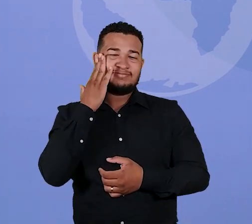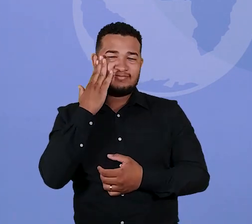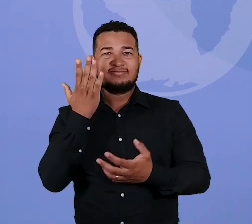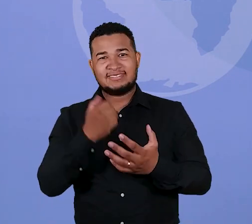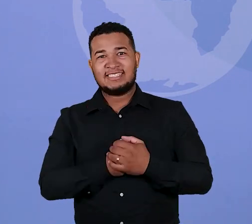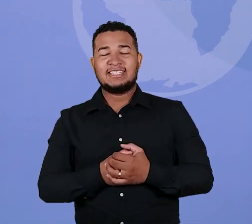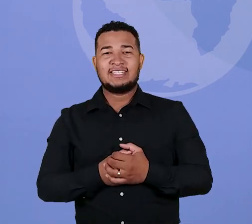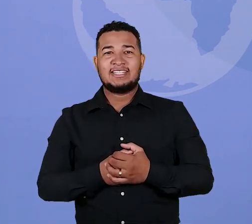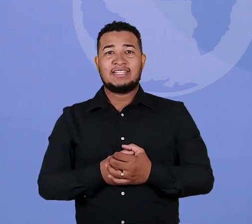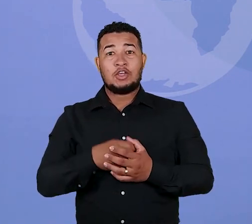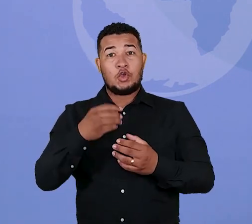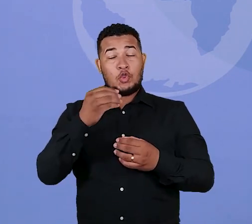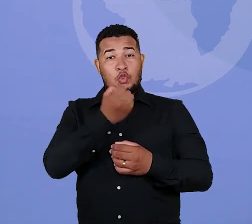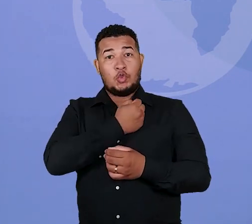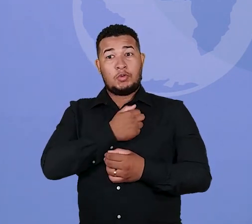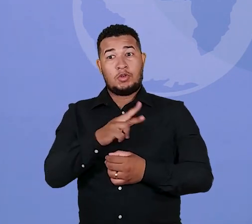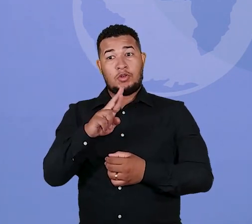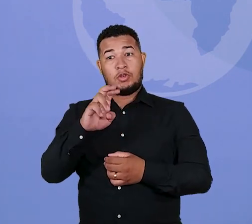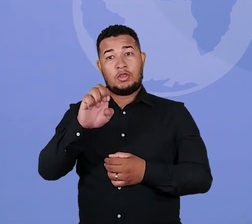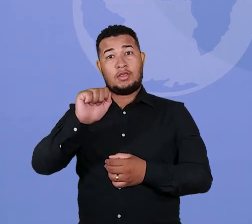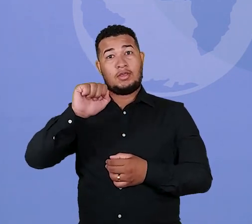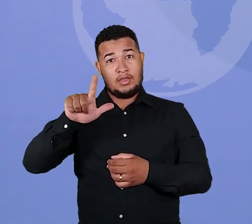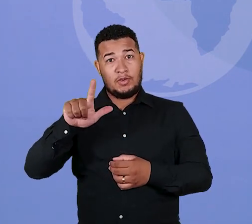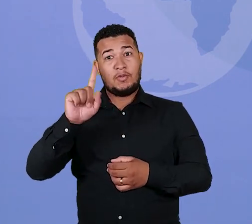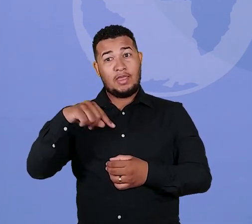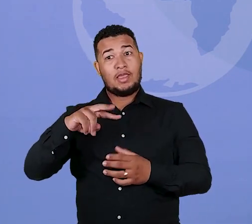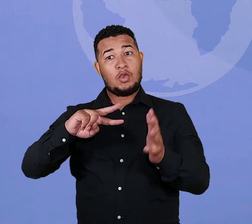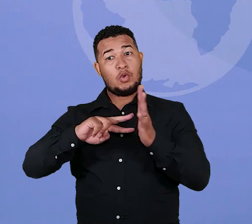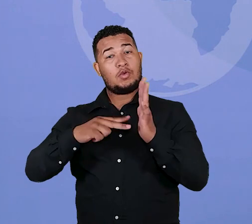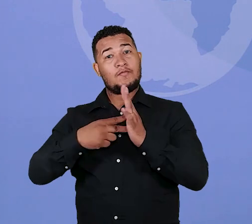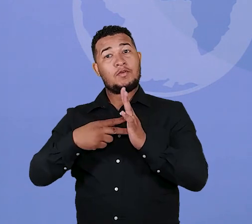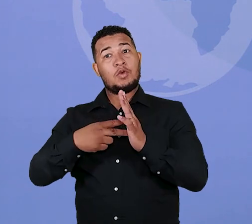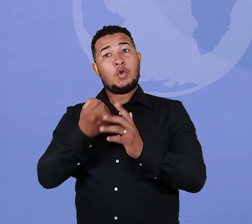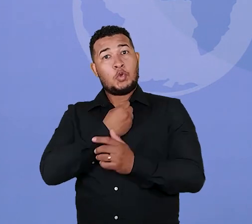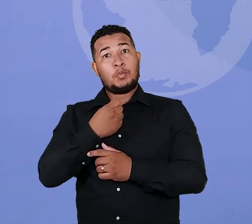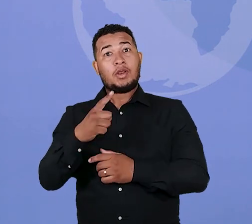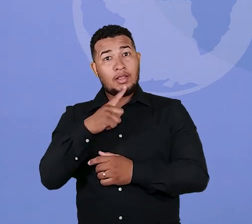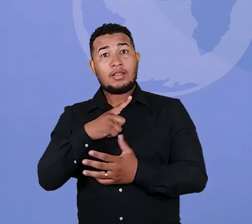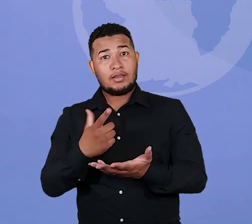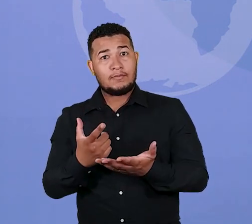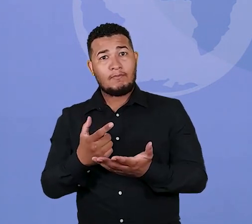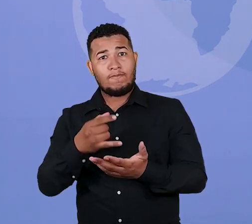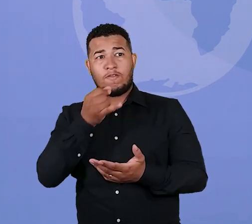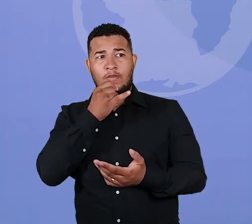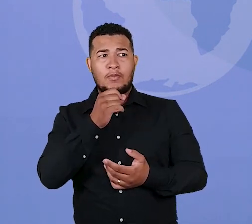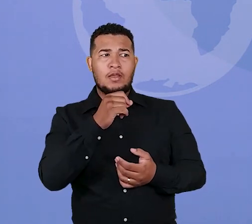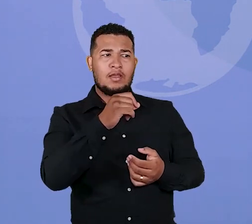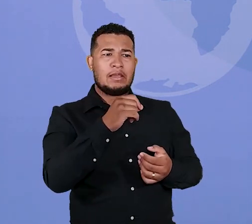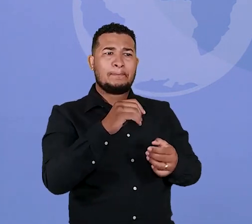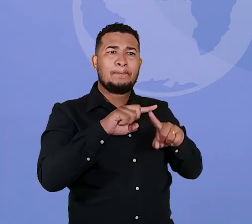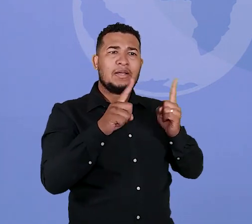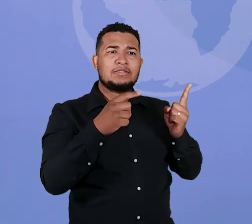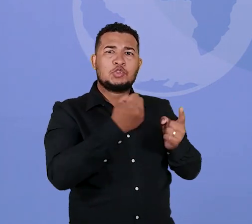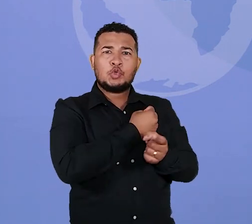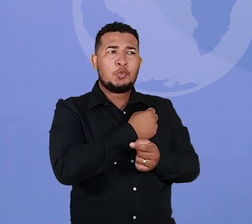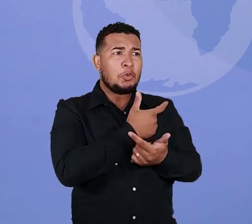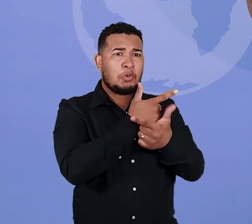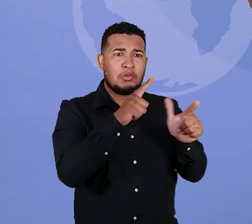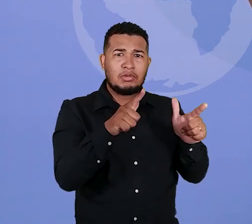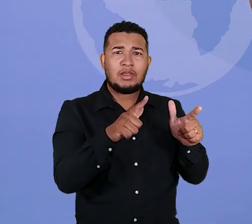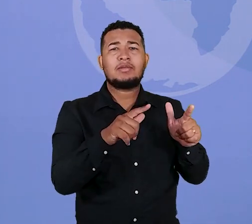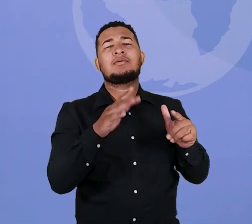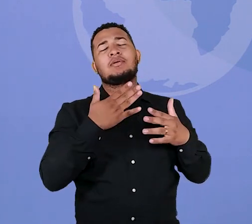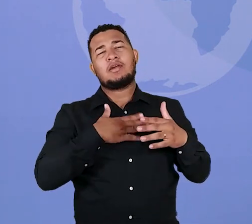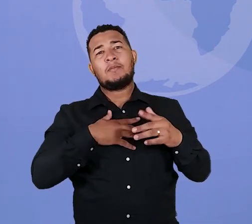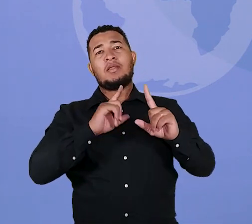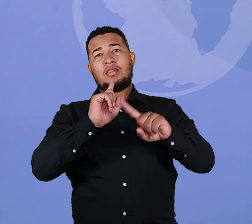lá. Números reais são os números que existem. Existem números que não existem? Mas isso aí vai ficar